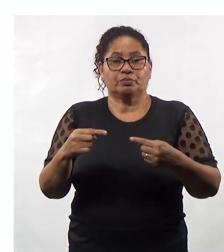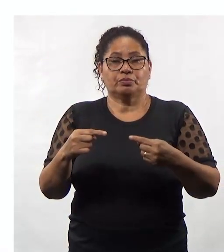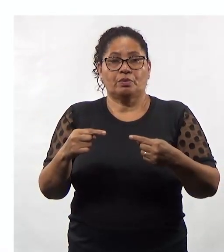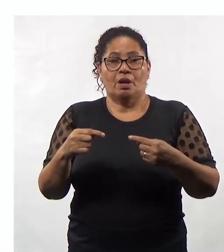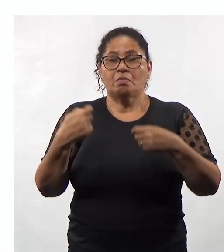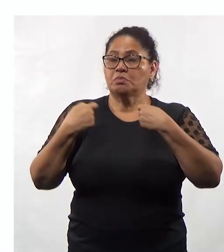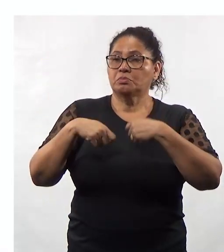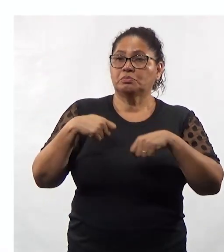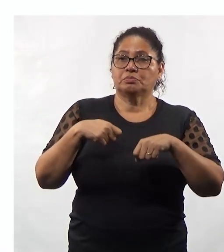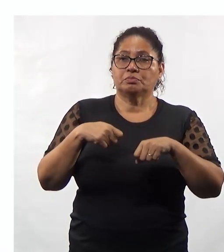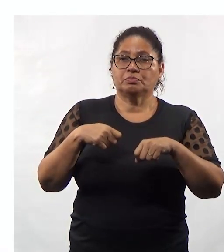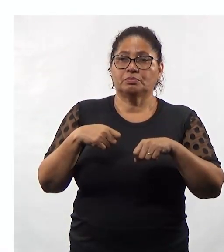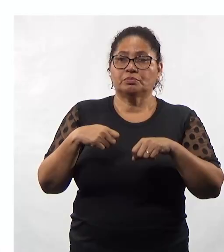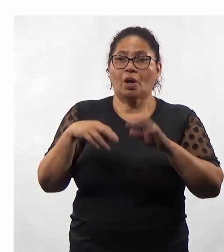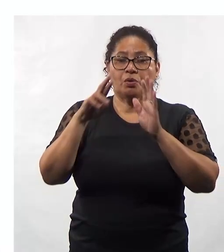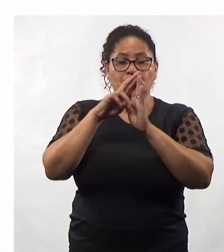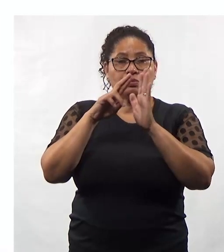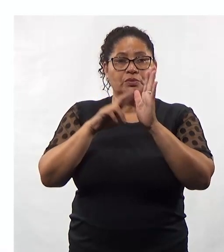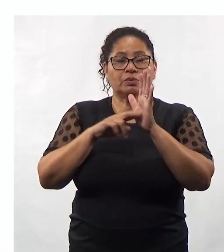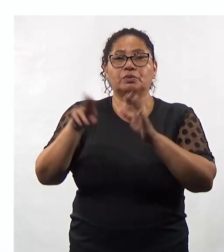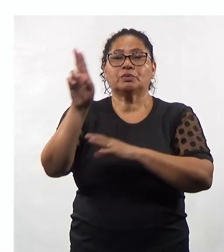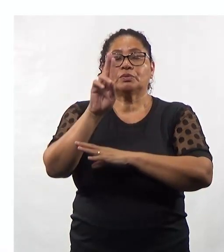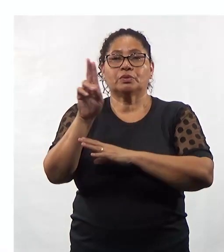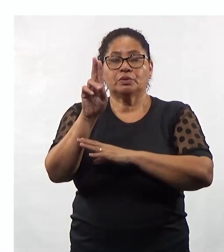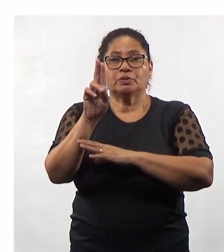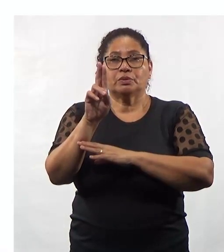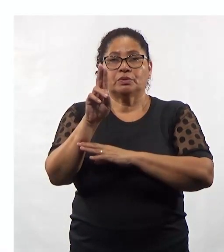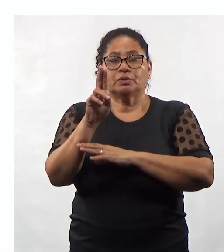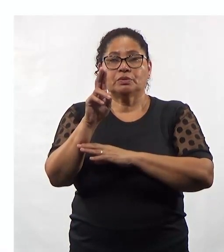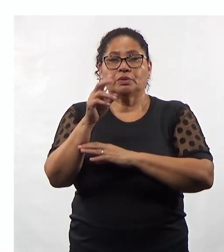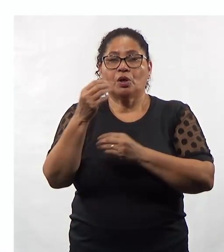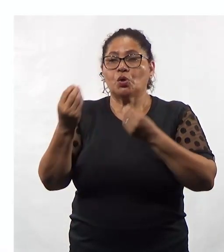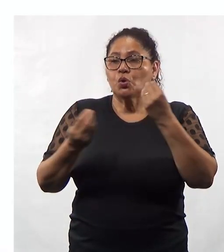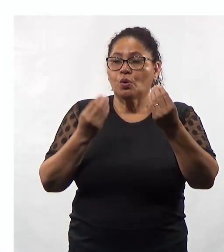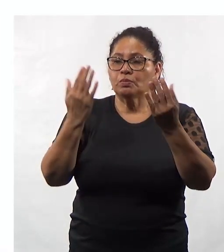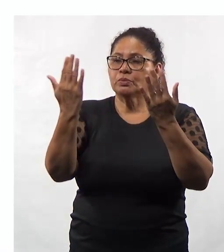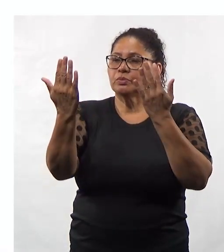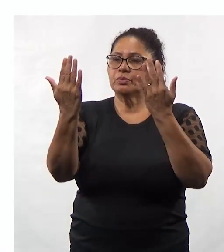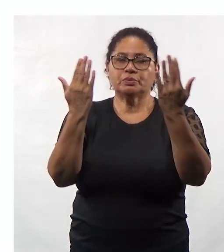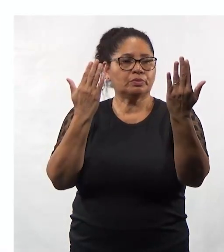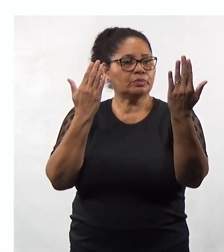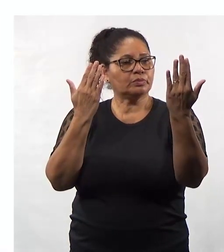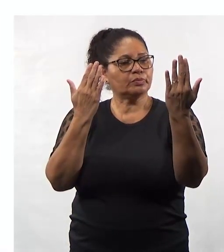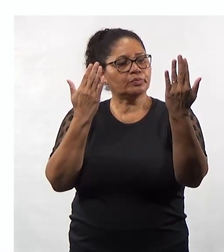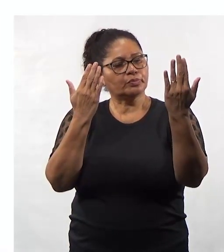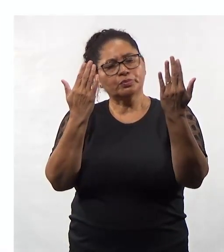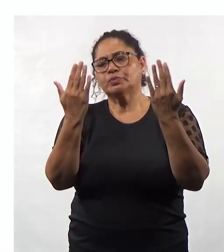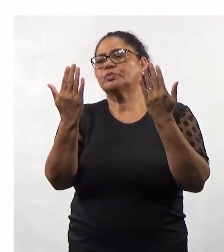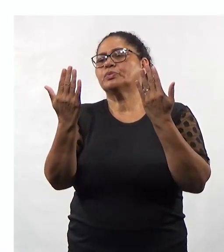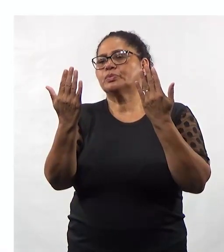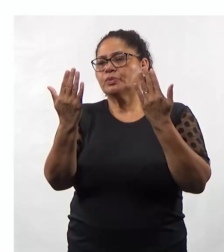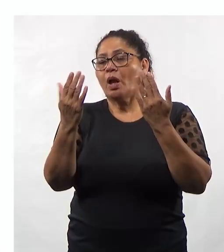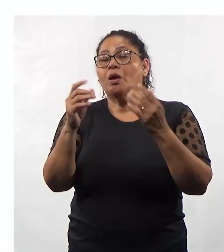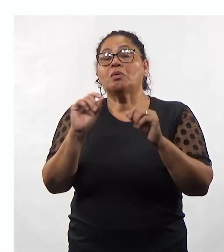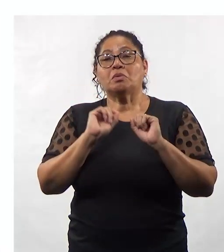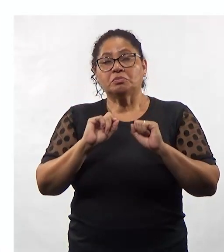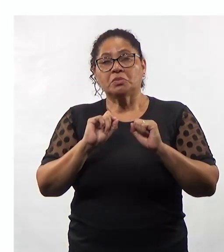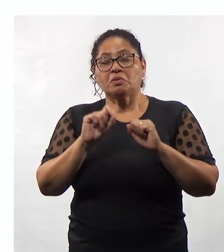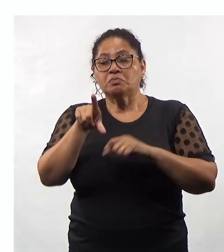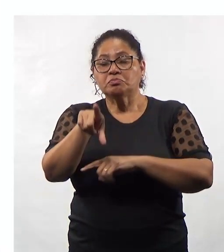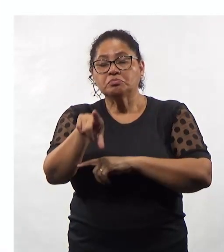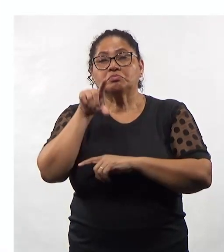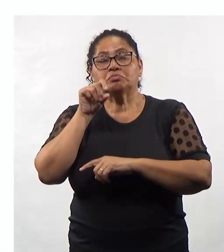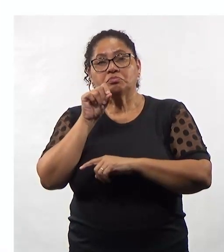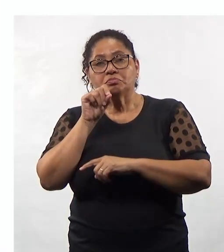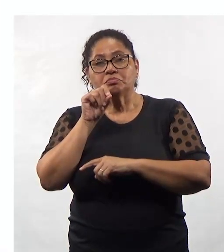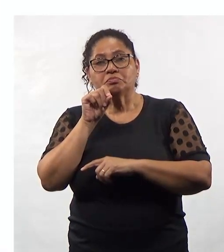critérios, que são parâmetros usados para estabelecer uma comparação, para a gente fazer